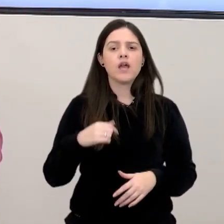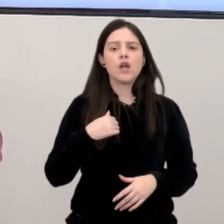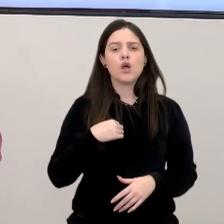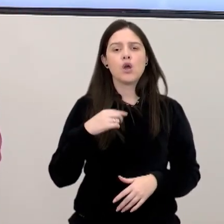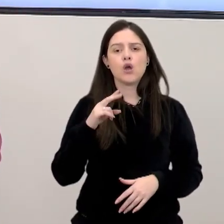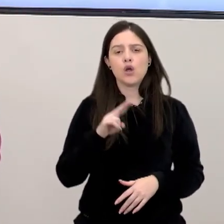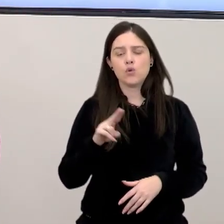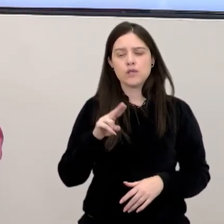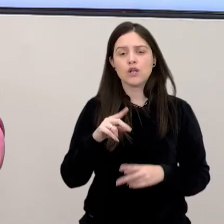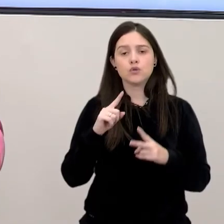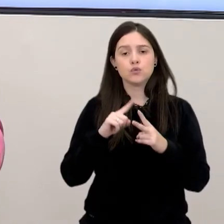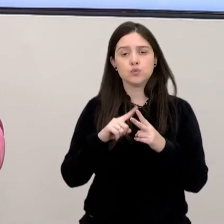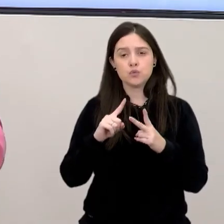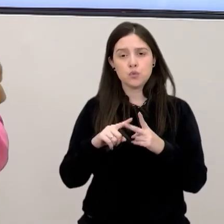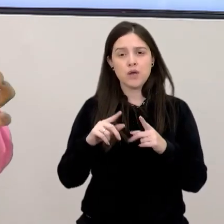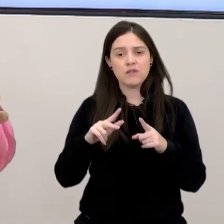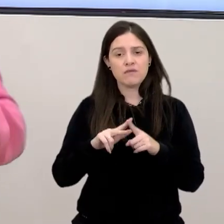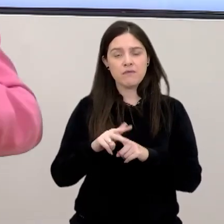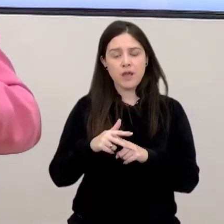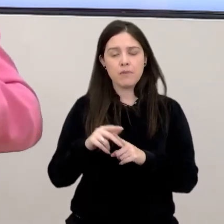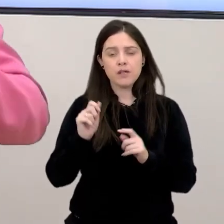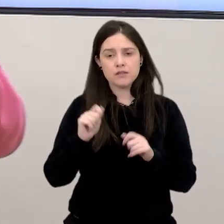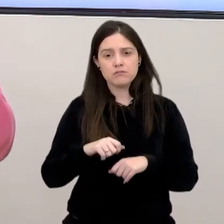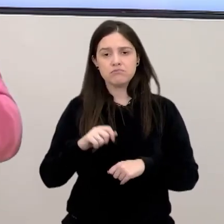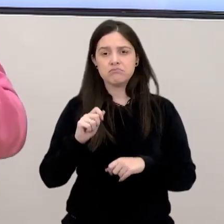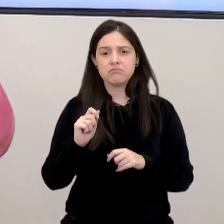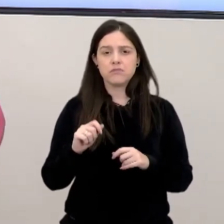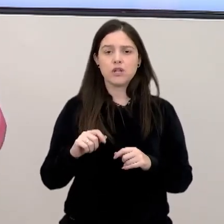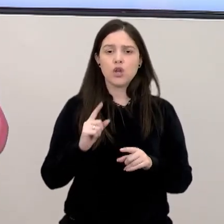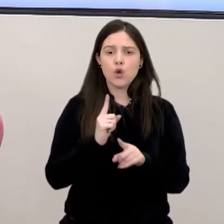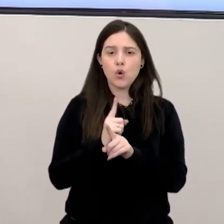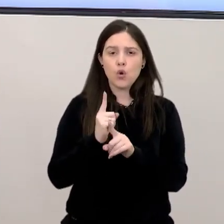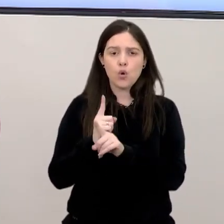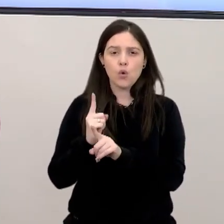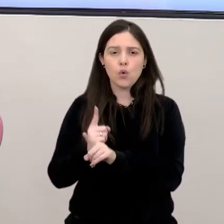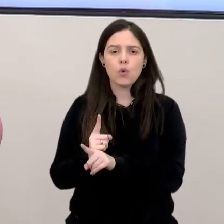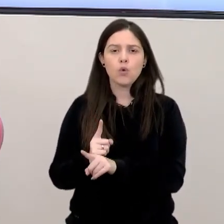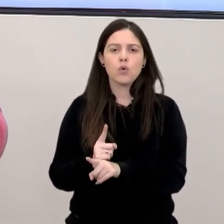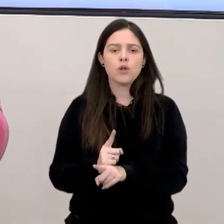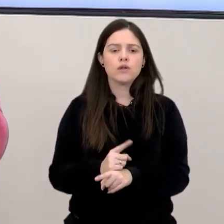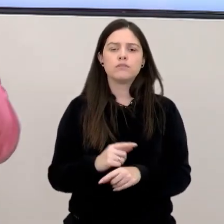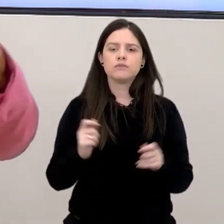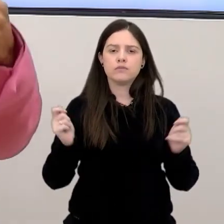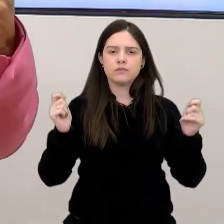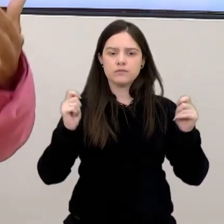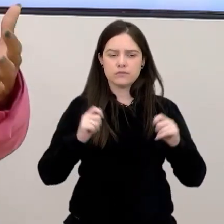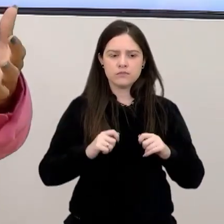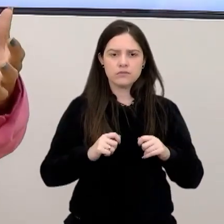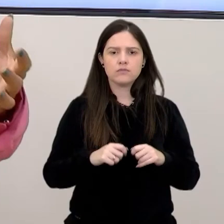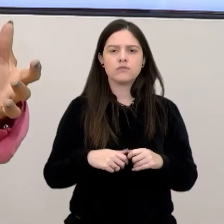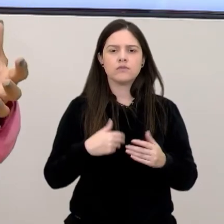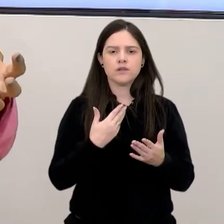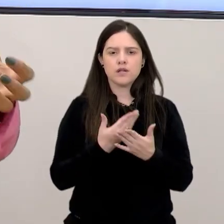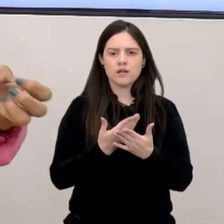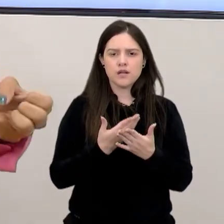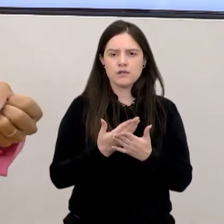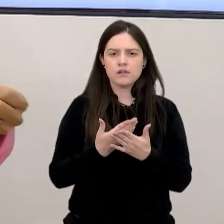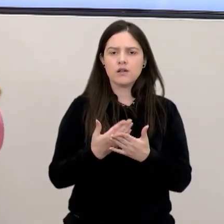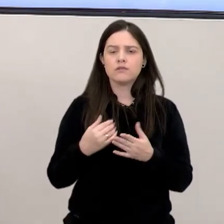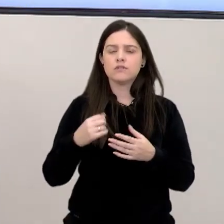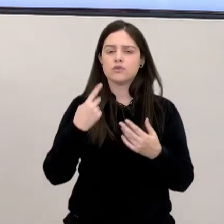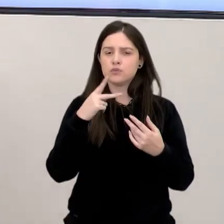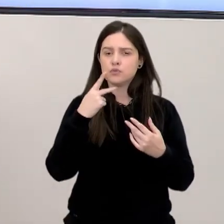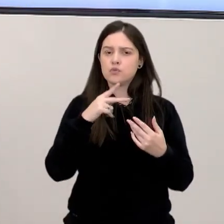2 ferramentas, vocês se puderem nos encontrar aqui, assistir a próxima vez que a gente se encontrar na sala de informática da sua